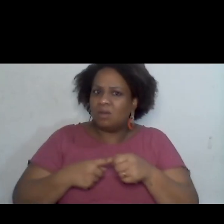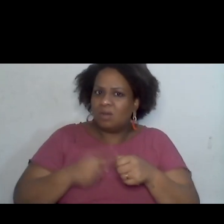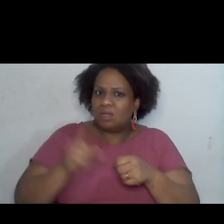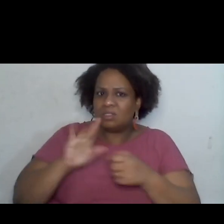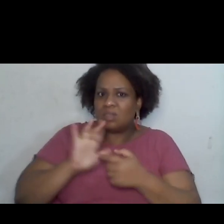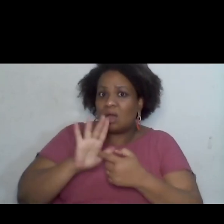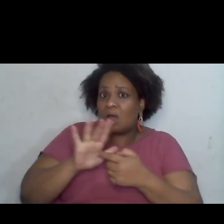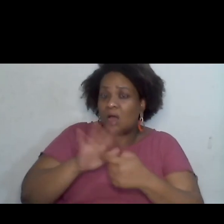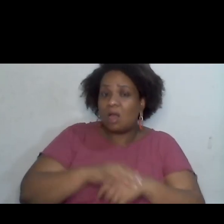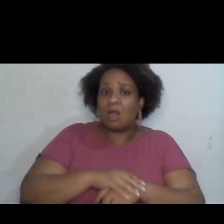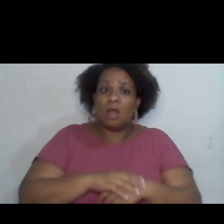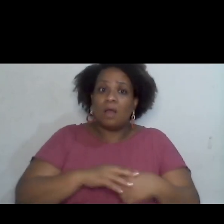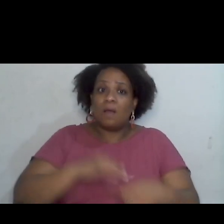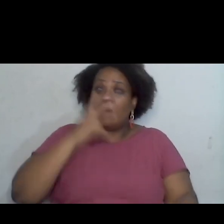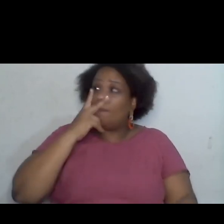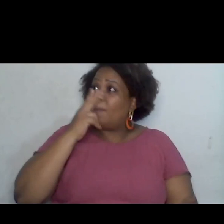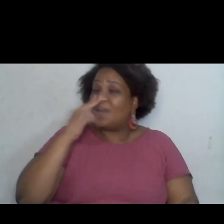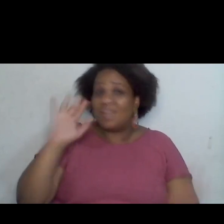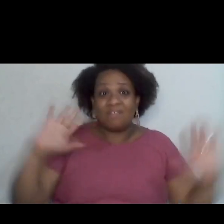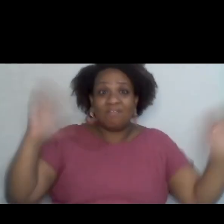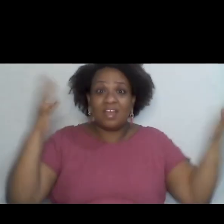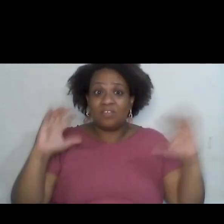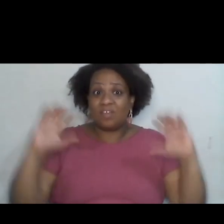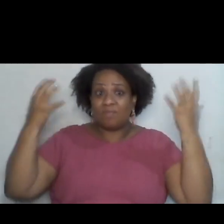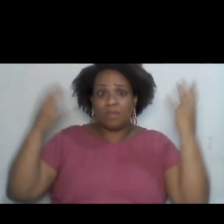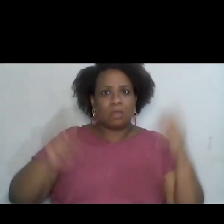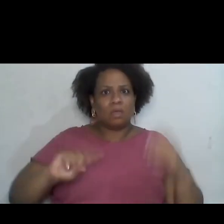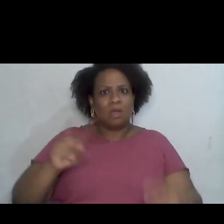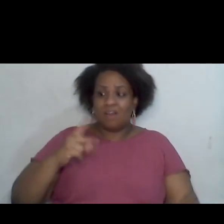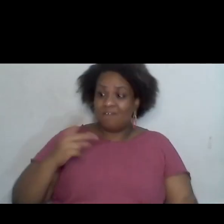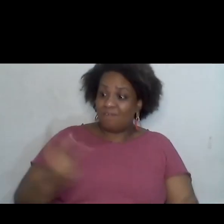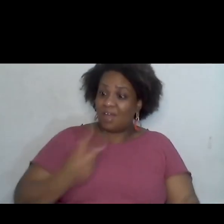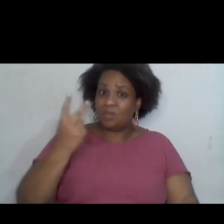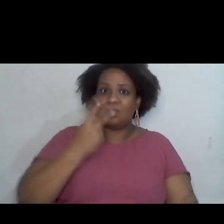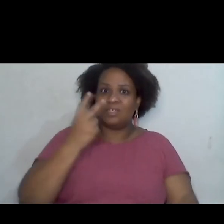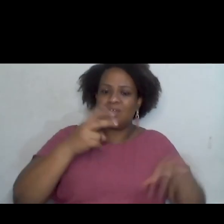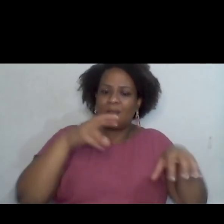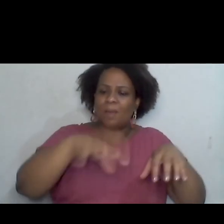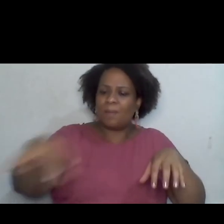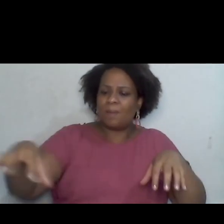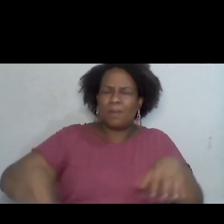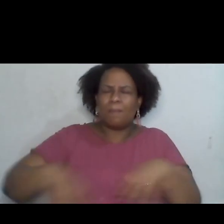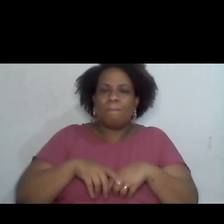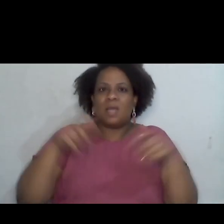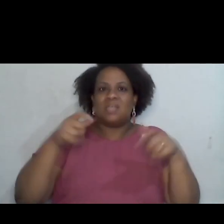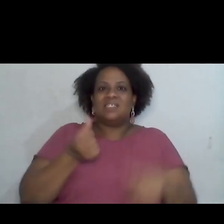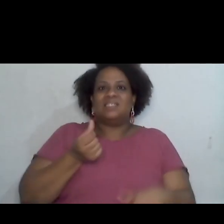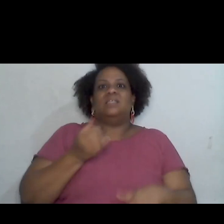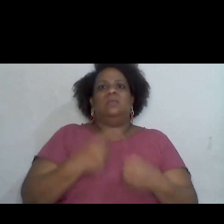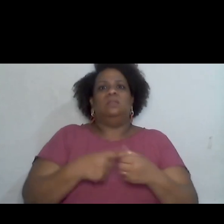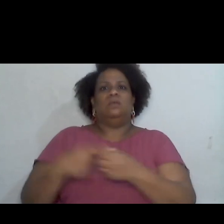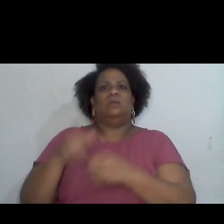aparecer, para dizer que está fazendo festa. Foi para valorizar a cultura local nos municípios, e foram mais de 60 municípios